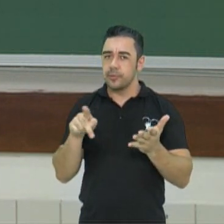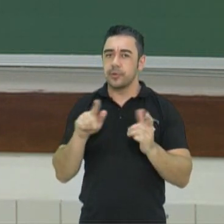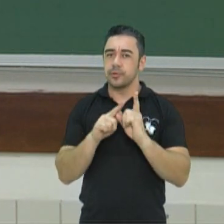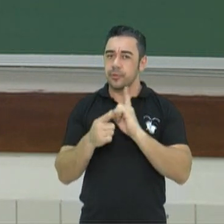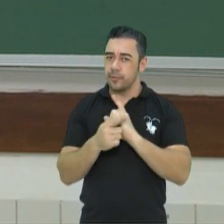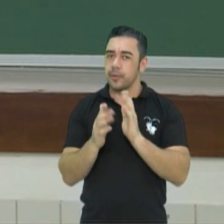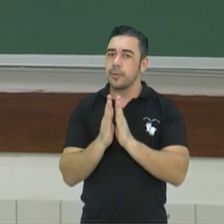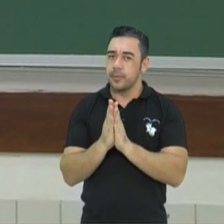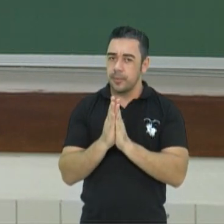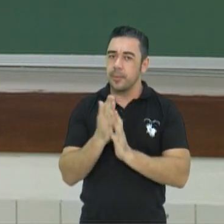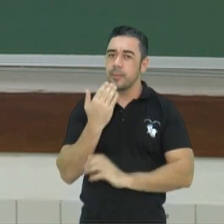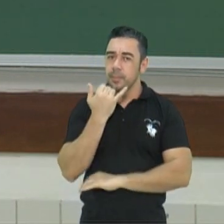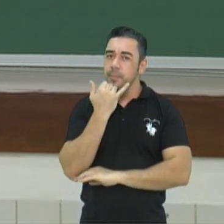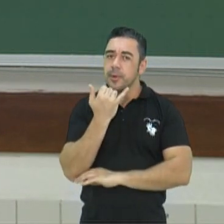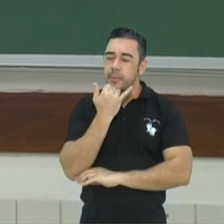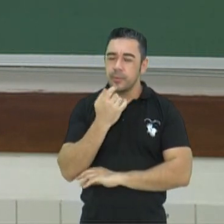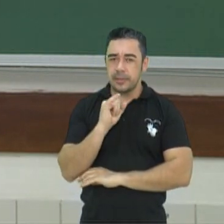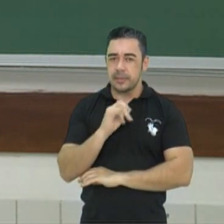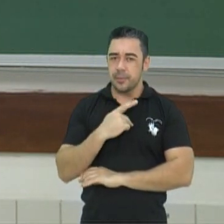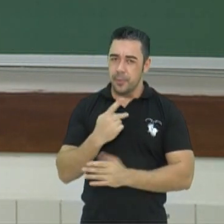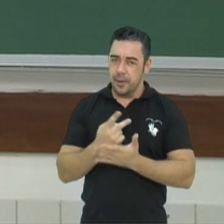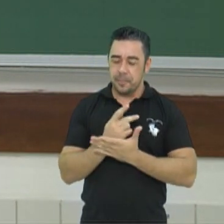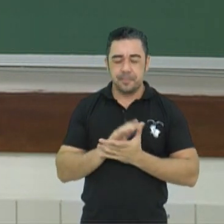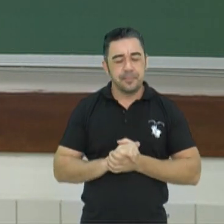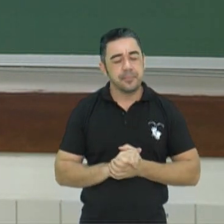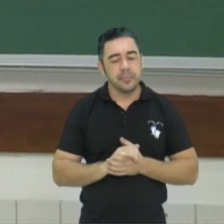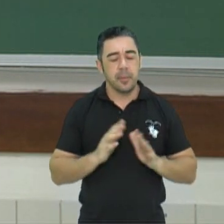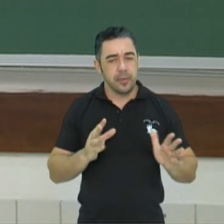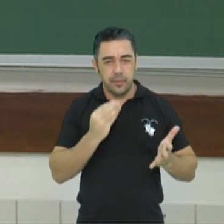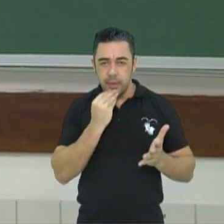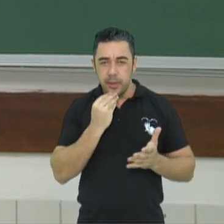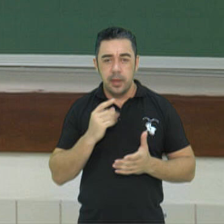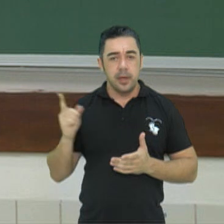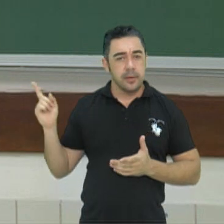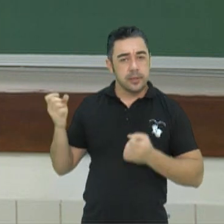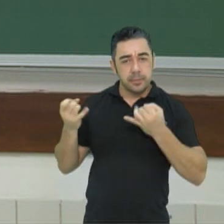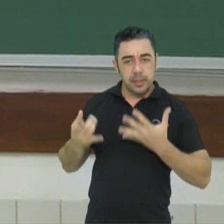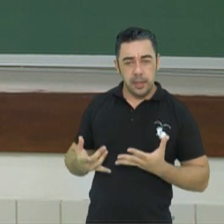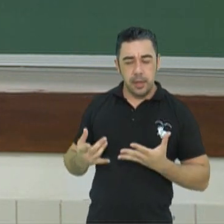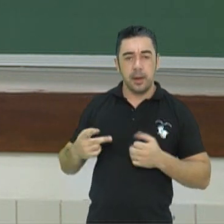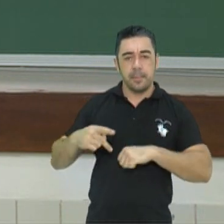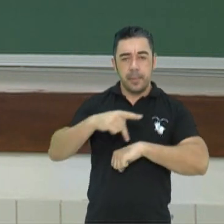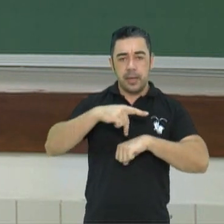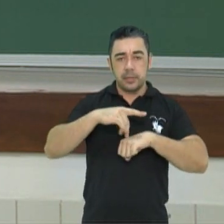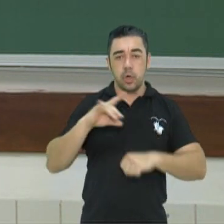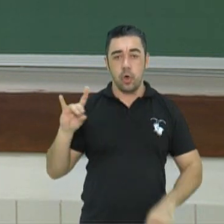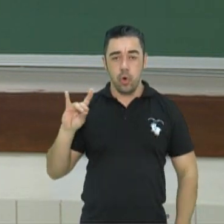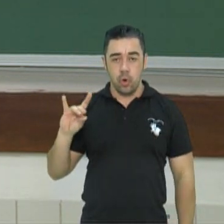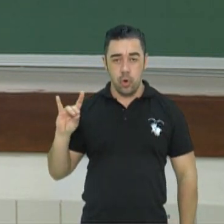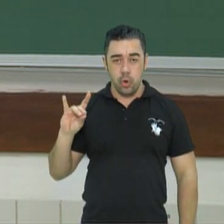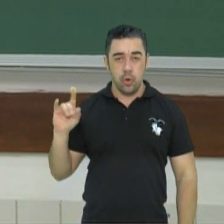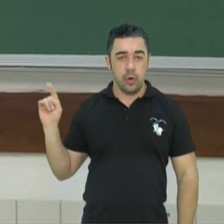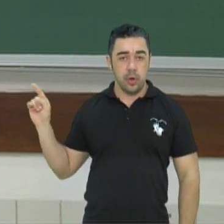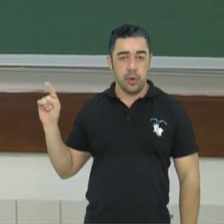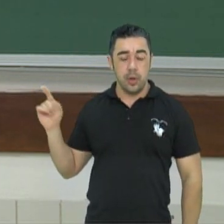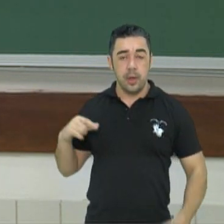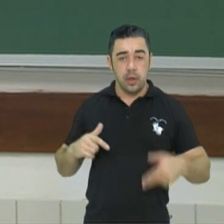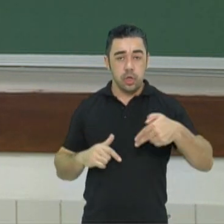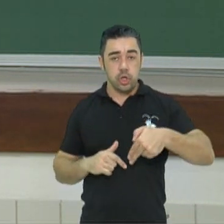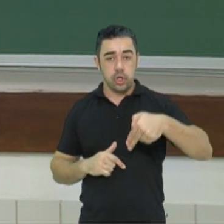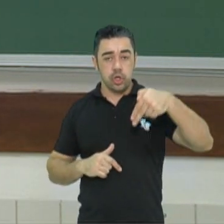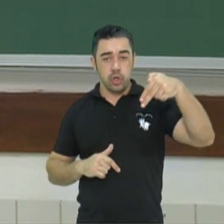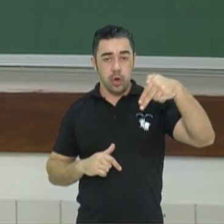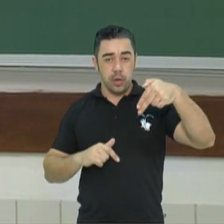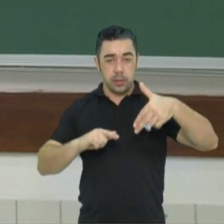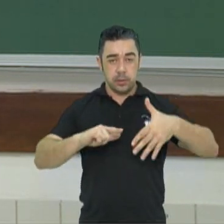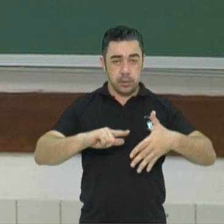alguma gafe, mas eu vou tentar não cometer. Então, aqui nós vamos falar um pouquinho da Colômbia, que é este país que se localiza ao extremo norte